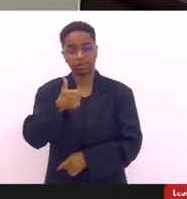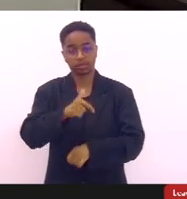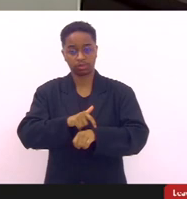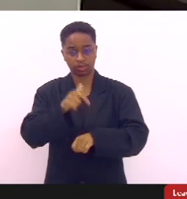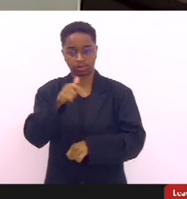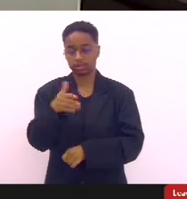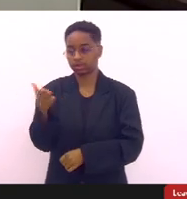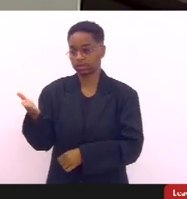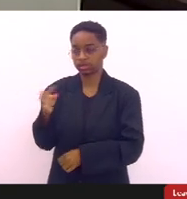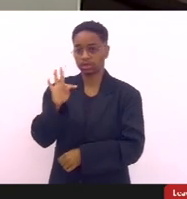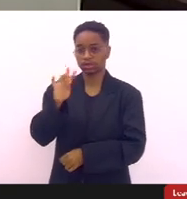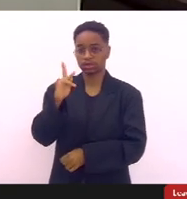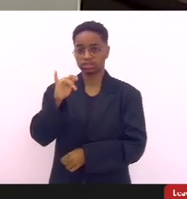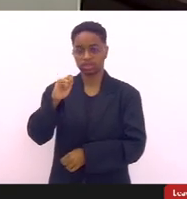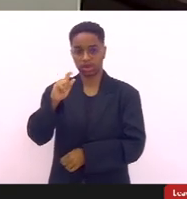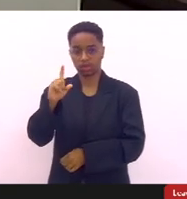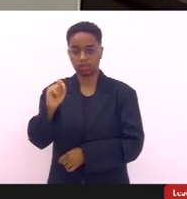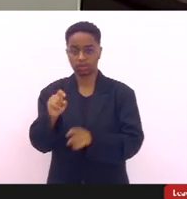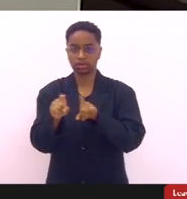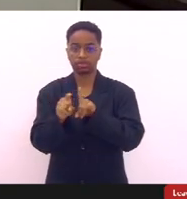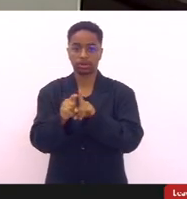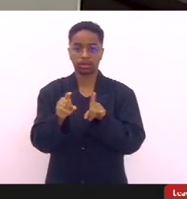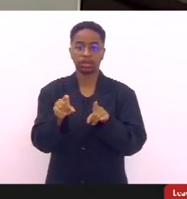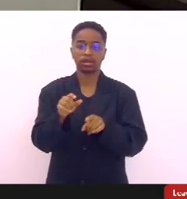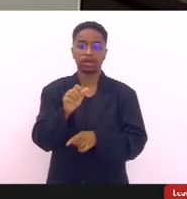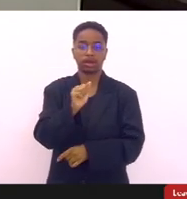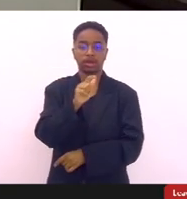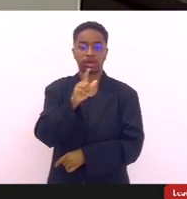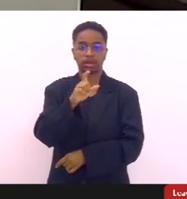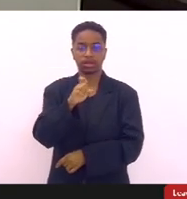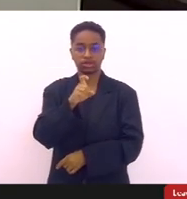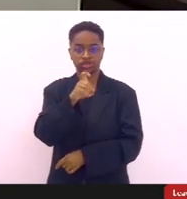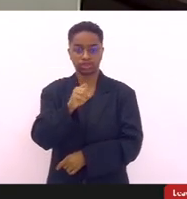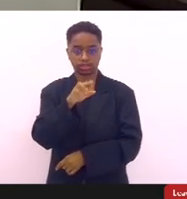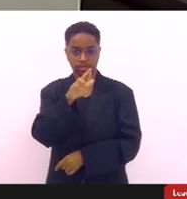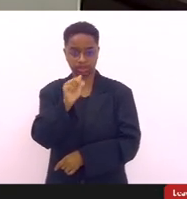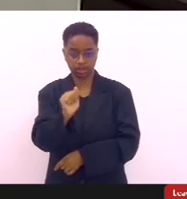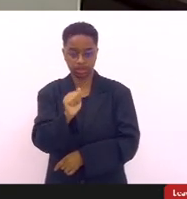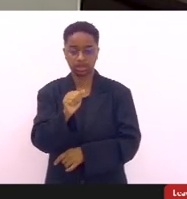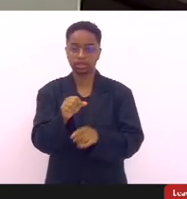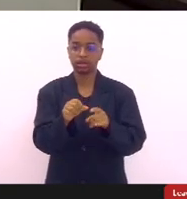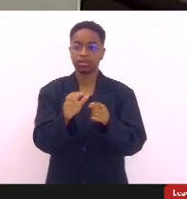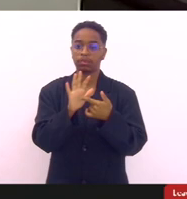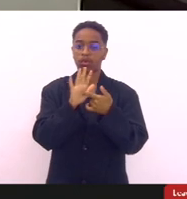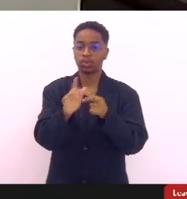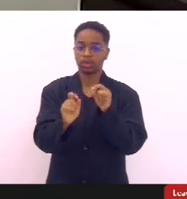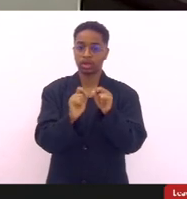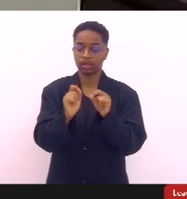doutor Tiago e agora também pela doutora Alexandra, é que